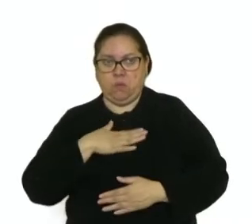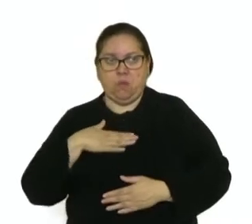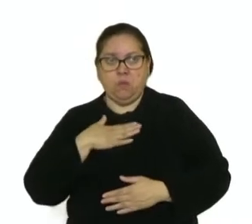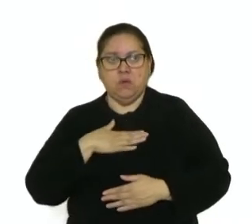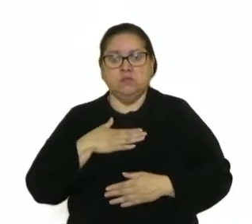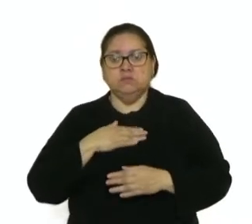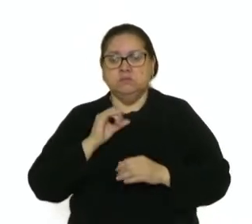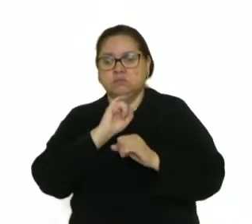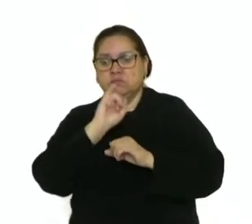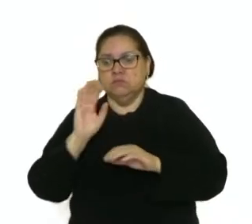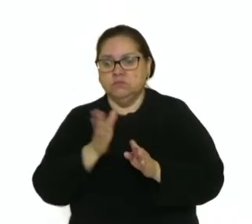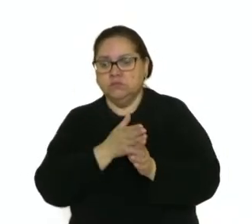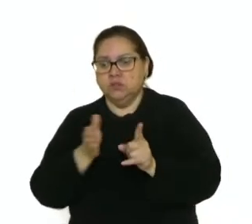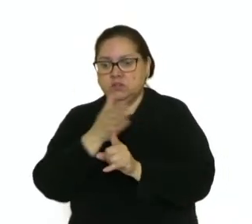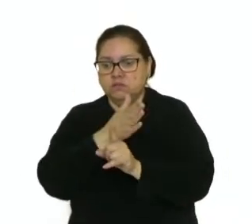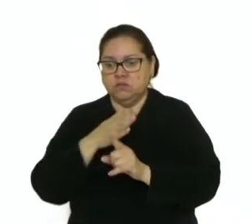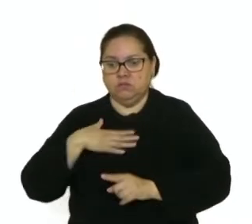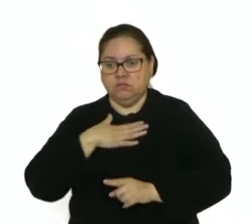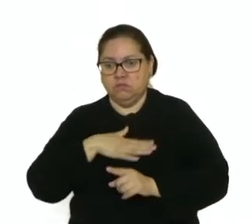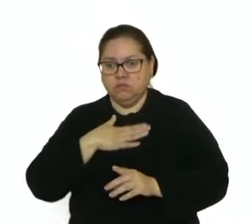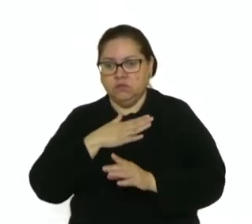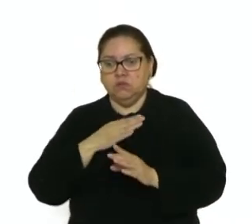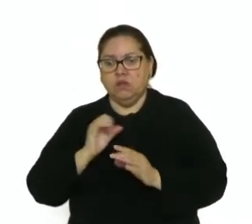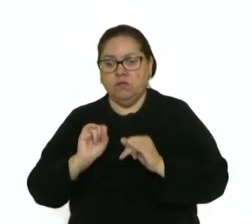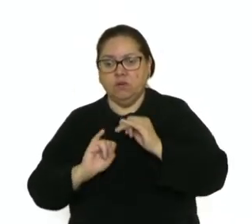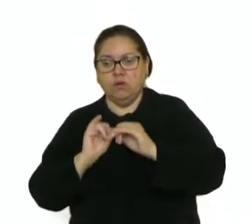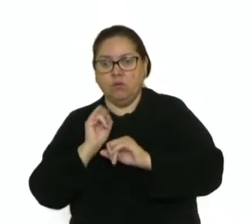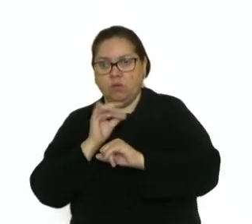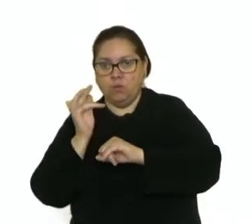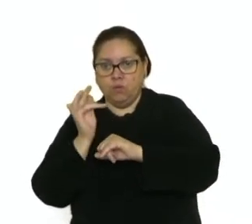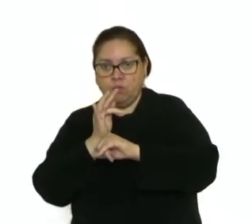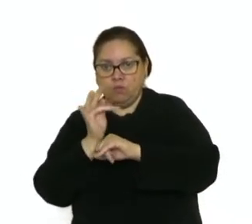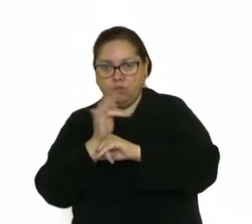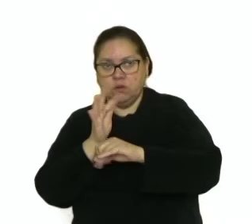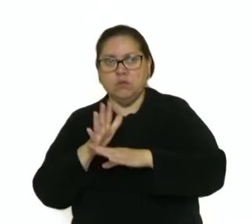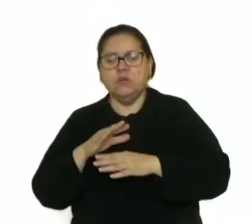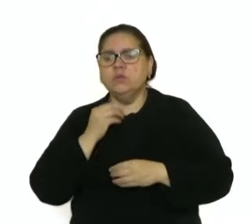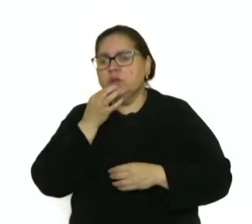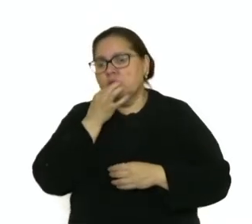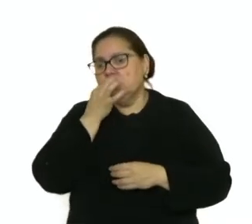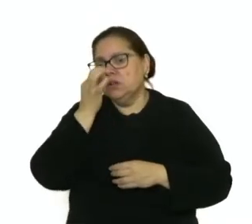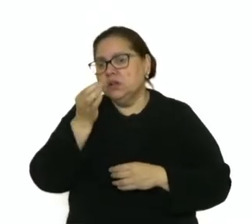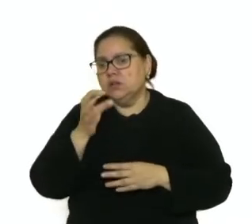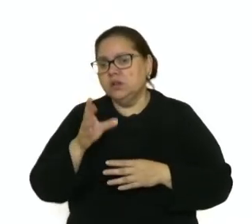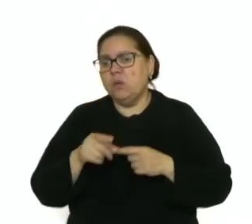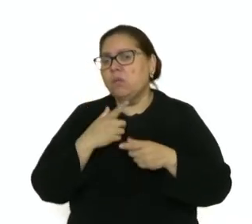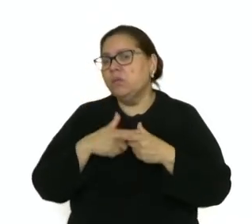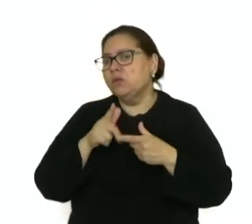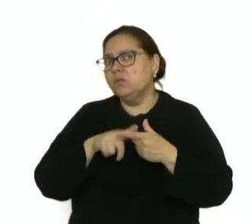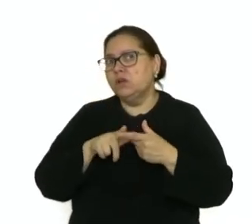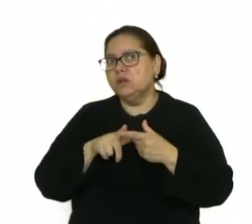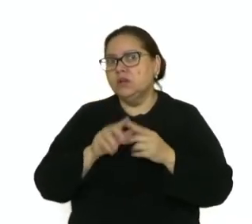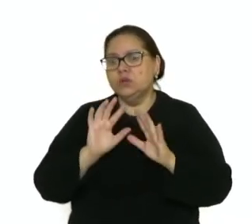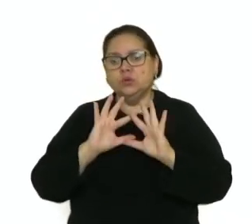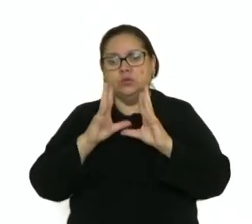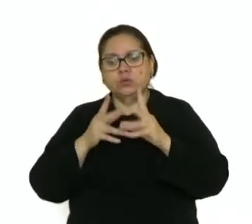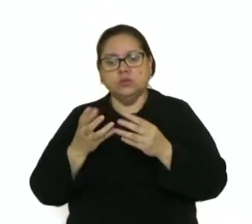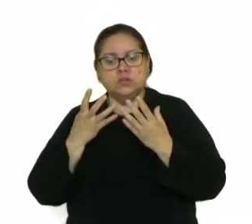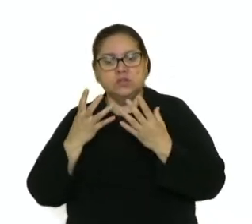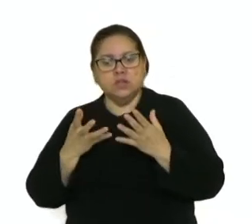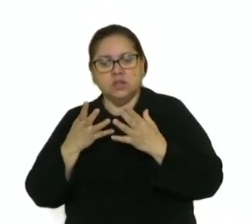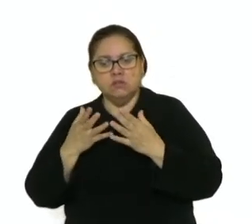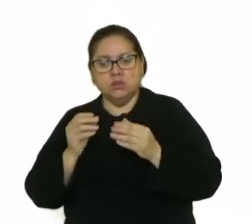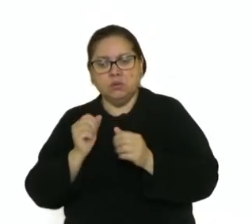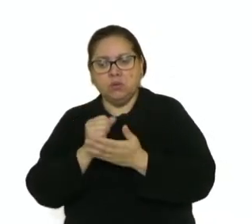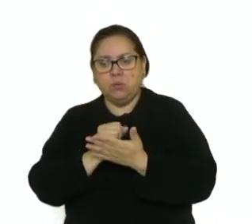norma culta, porque o verbo gostar exige a preposição. O que você acha que é o problema? Todas querer que eu